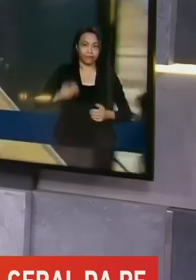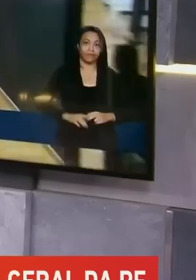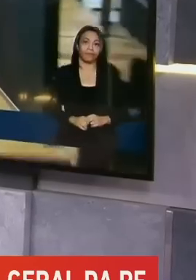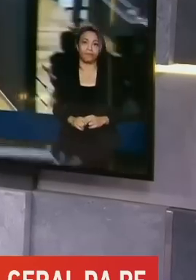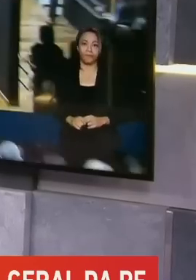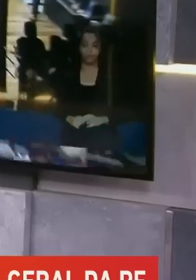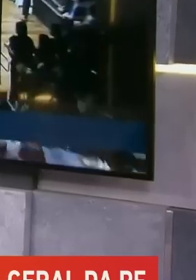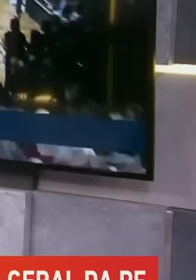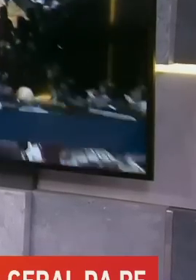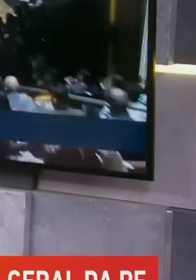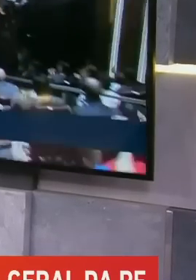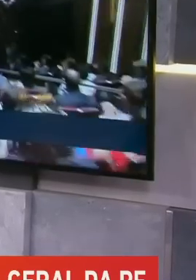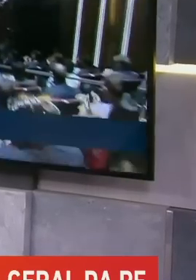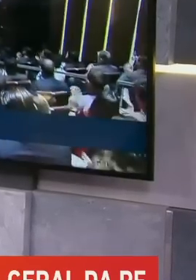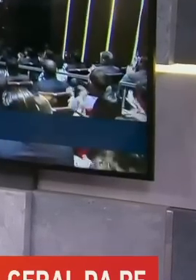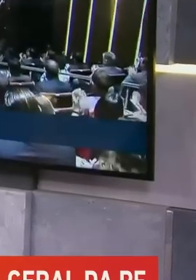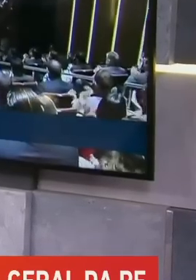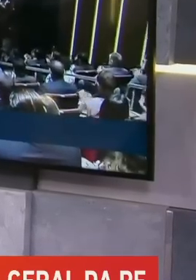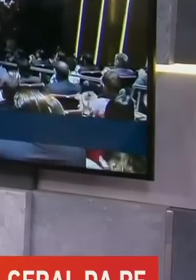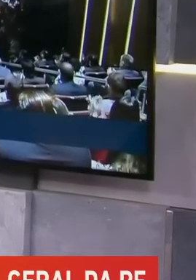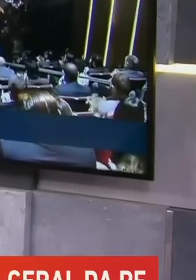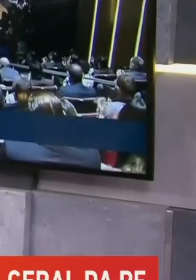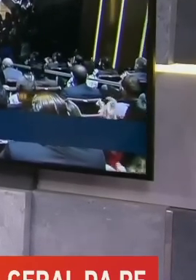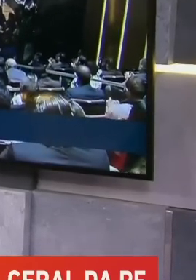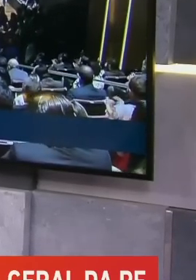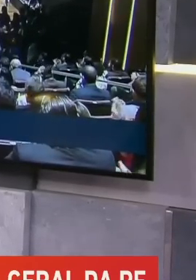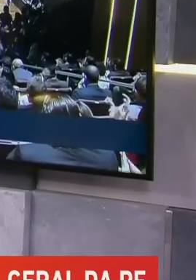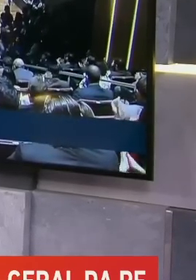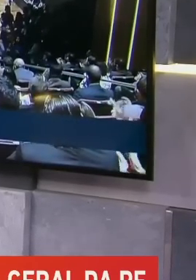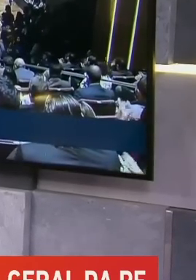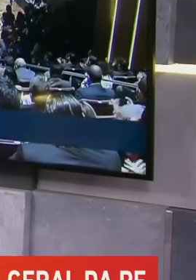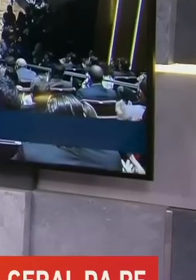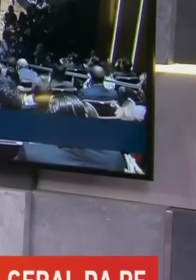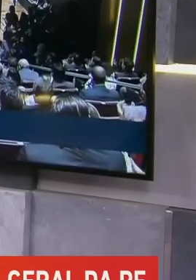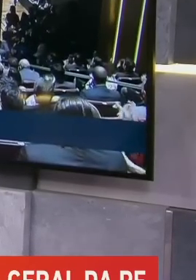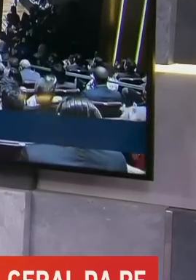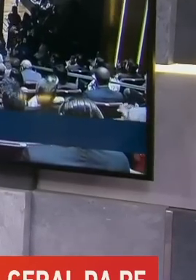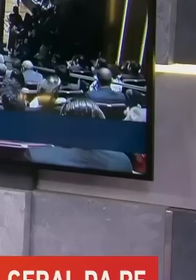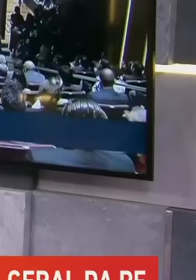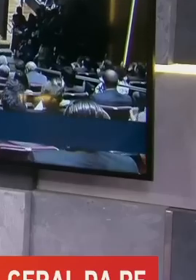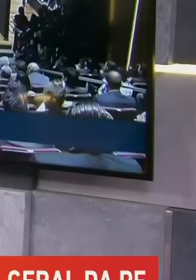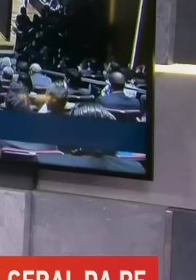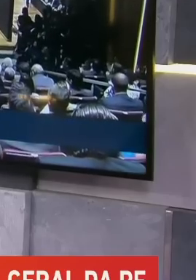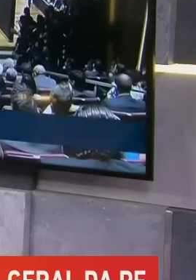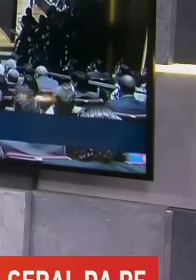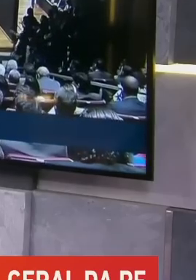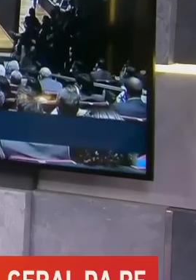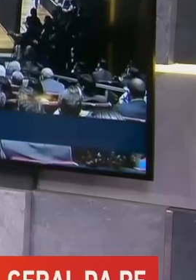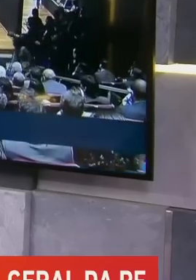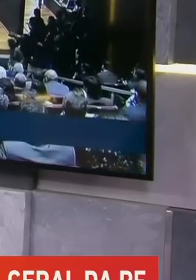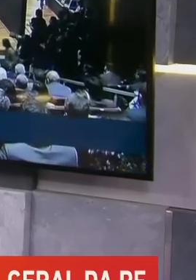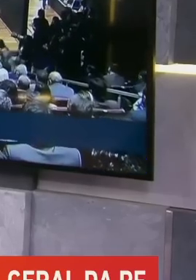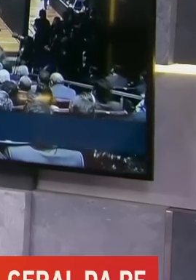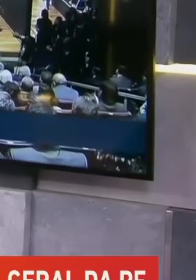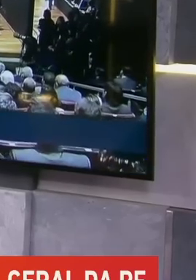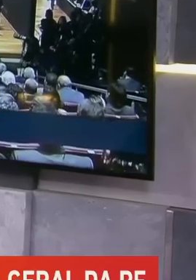acabamos de ouvir o discurso do Ministro Alexandre de Moraes da posse do diretor-geral da polícia federal que acontece nesse